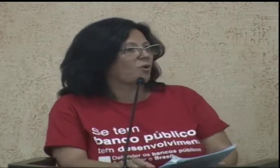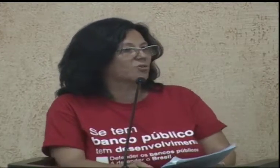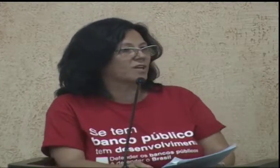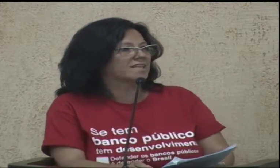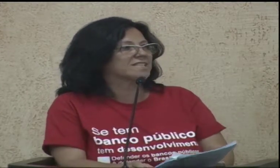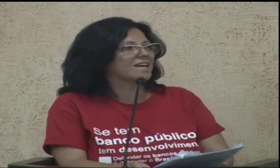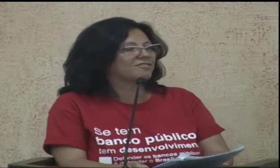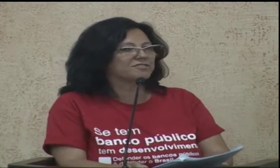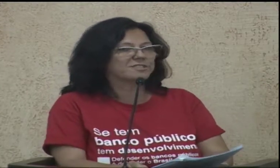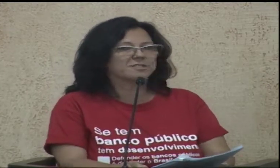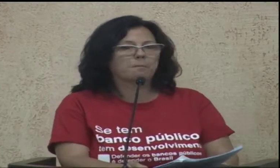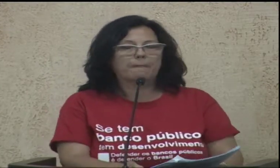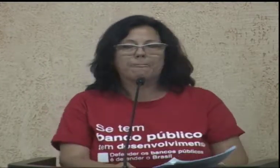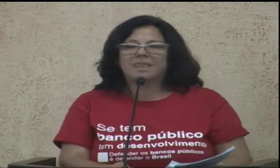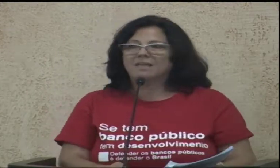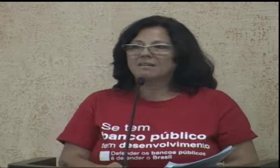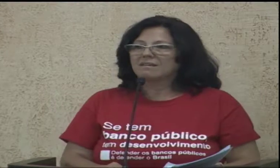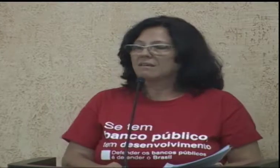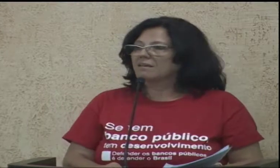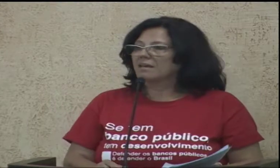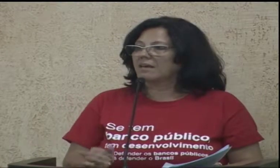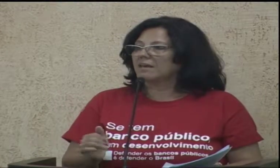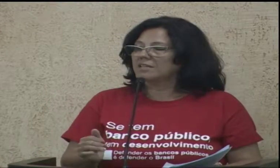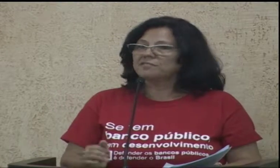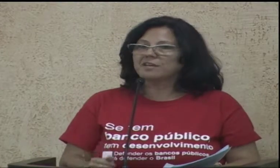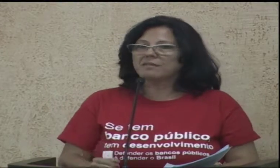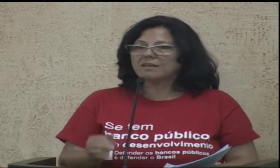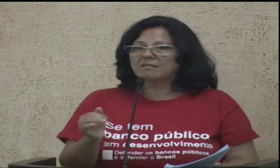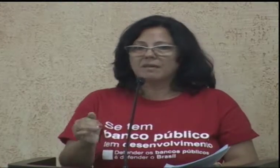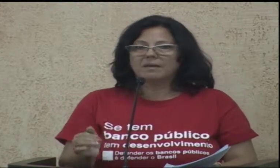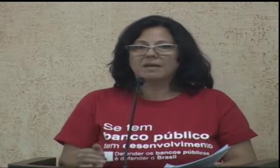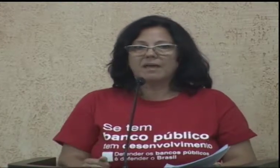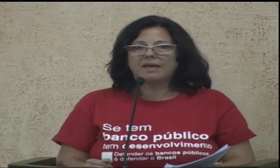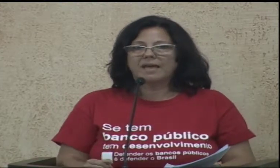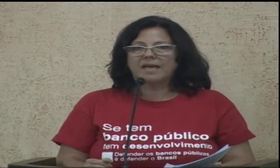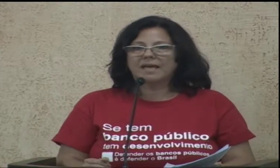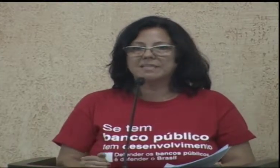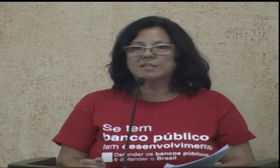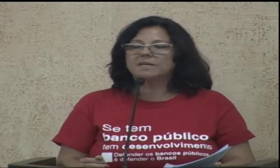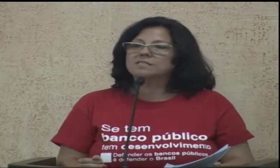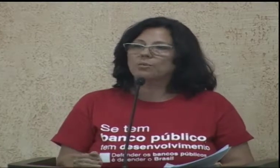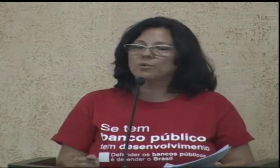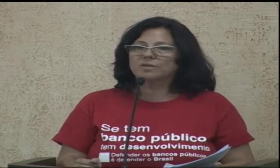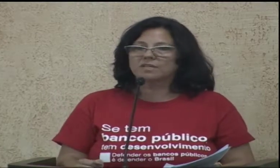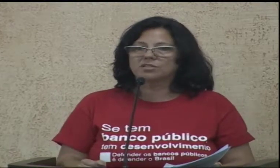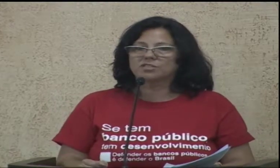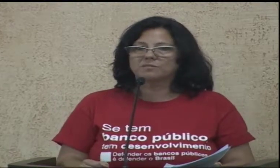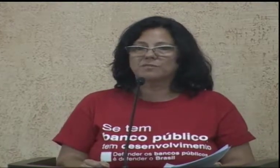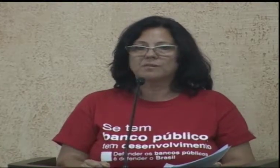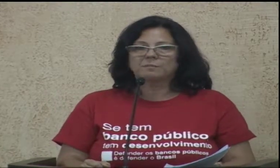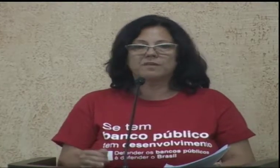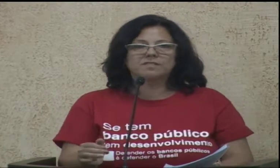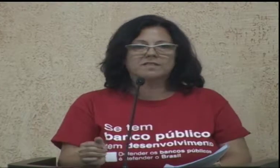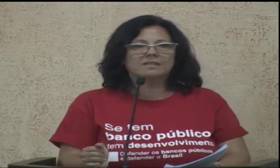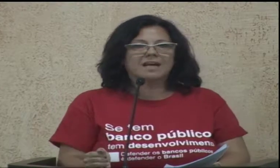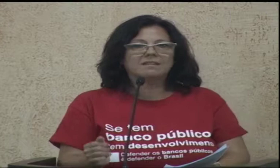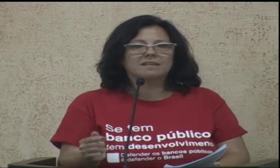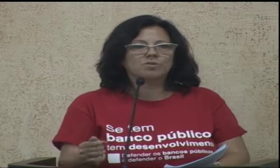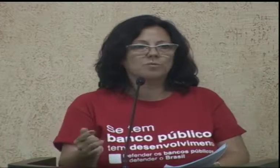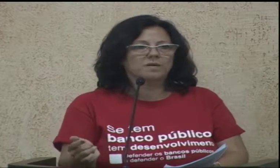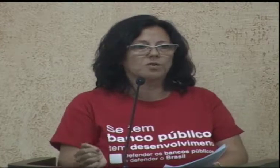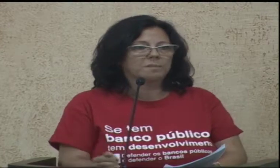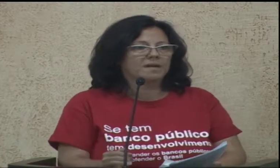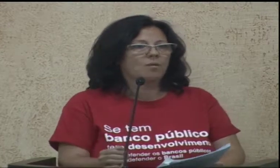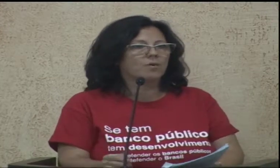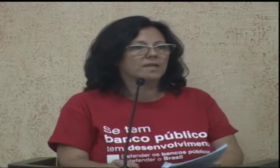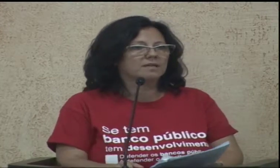sempre encontro lá nas greves, ele vê que a discriminação é muito grande. Para você entrar dentro